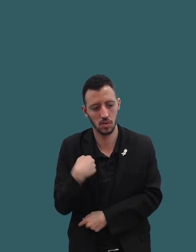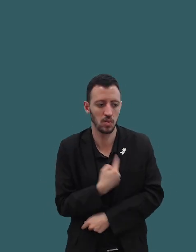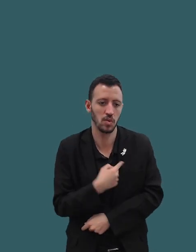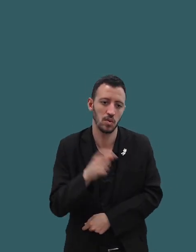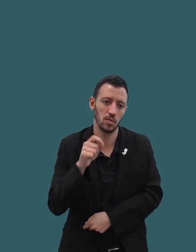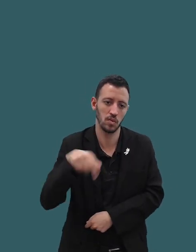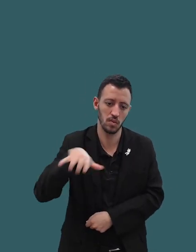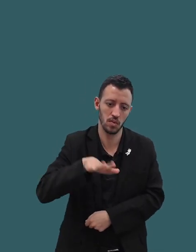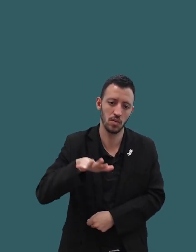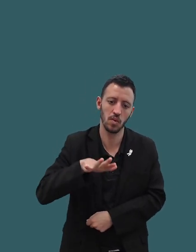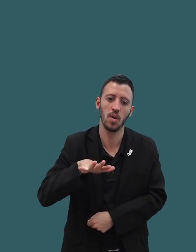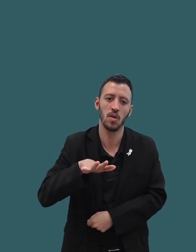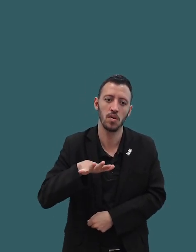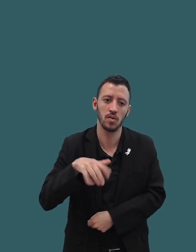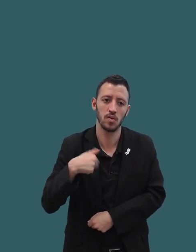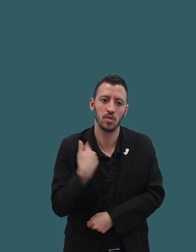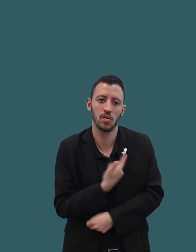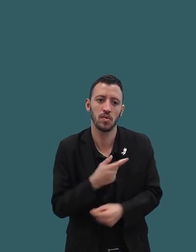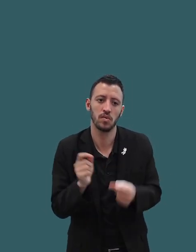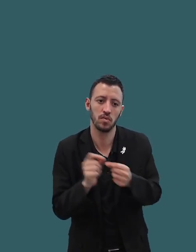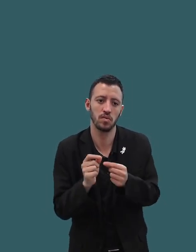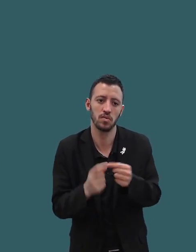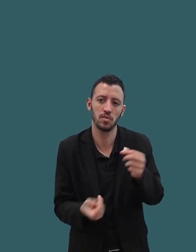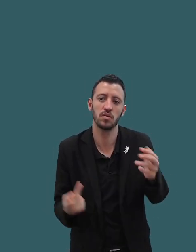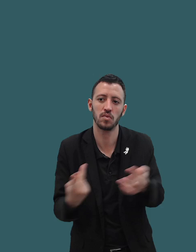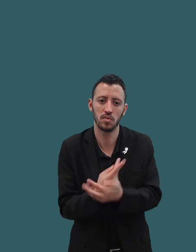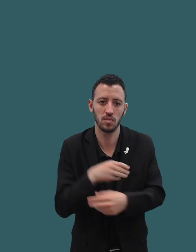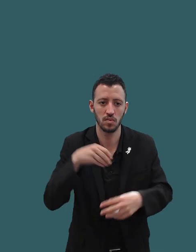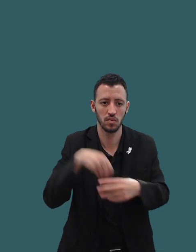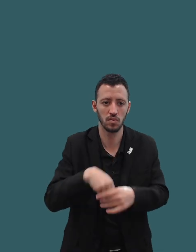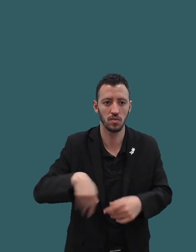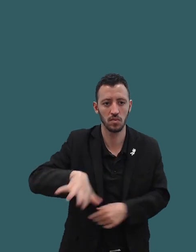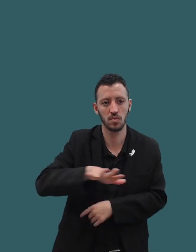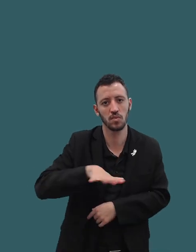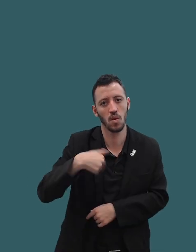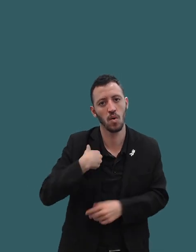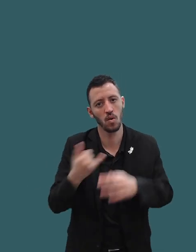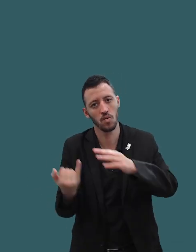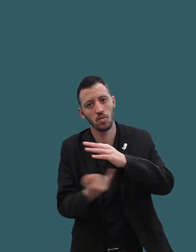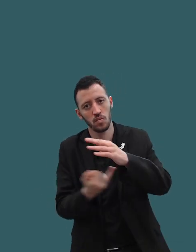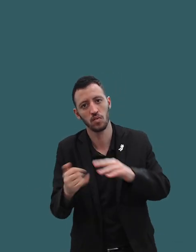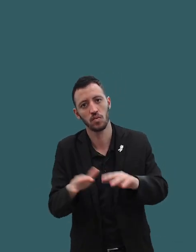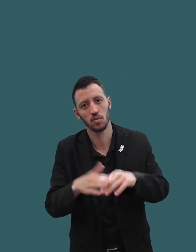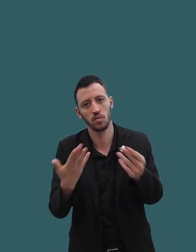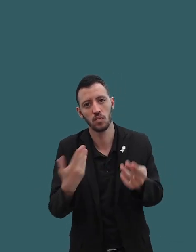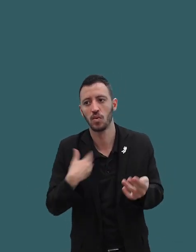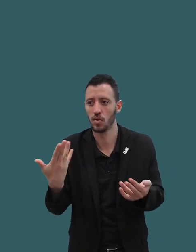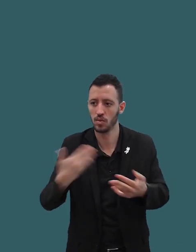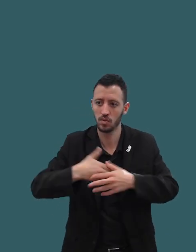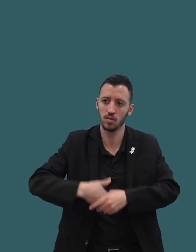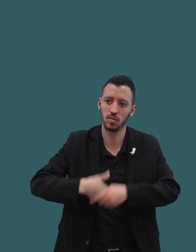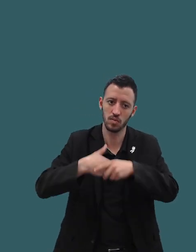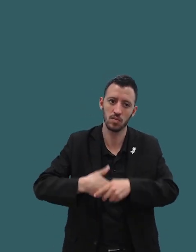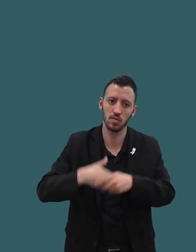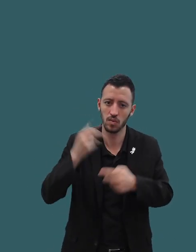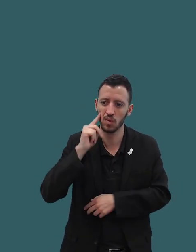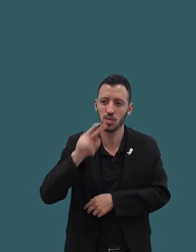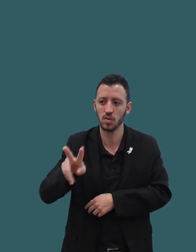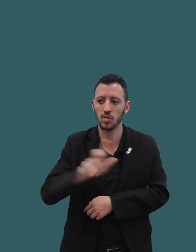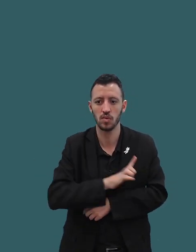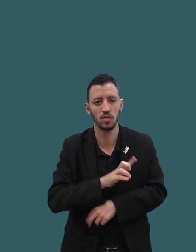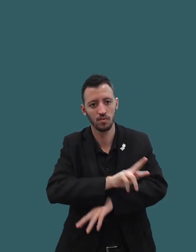somos essa área, nós fazemos acontecer dentro da nossa instituição. Então, quero cumprimentar, porque estou vendo